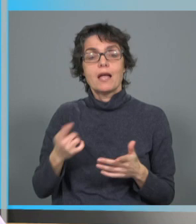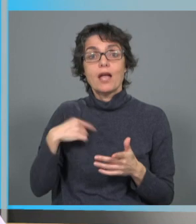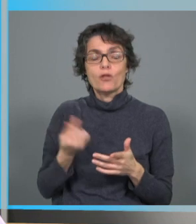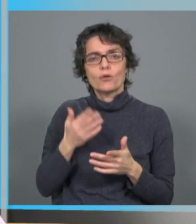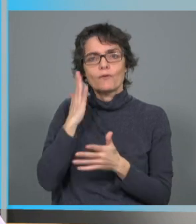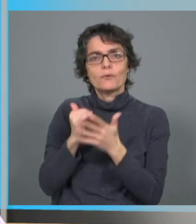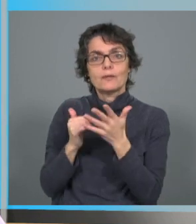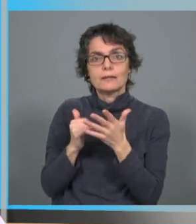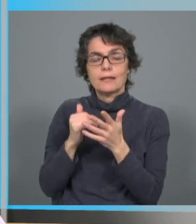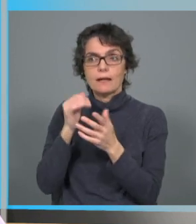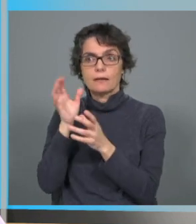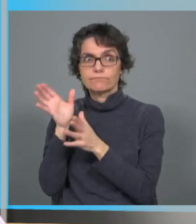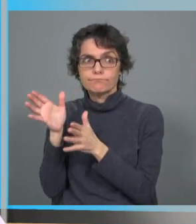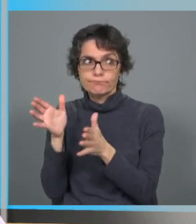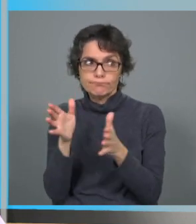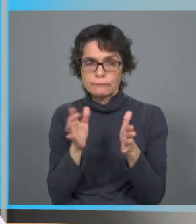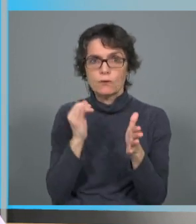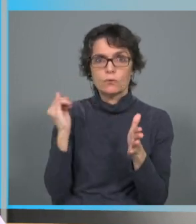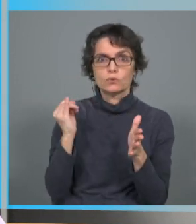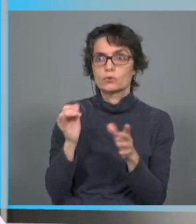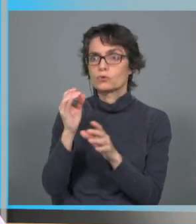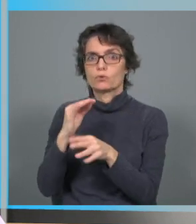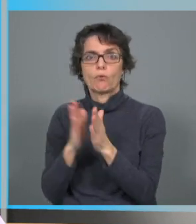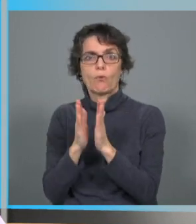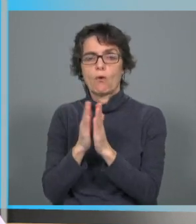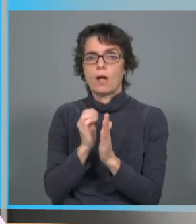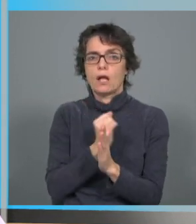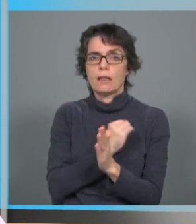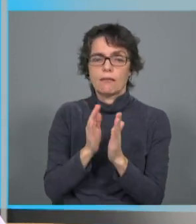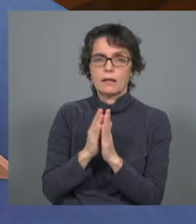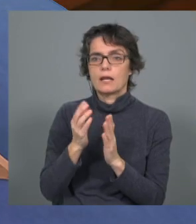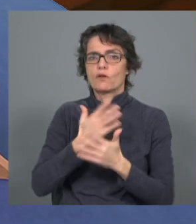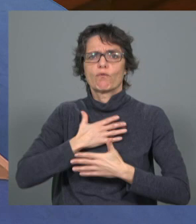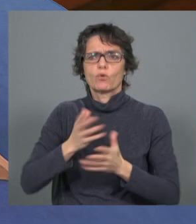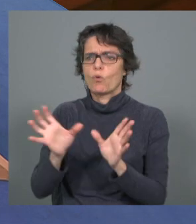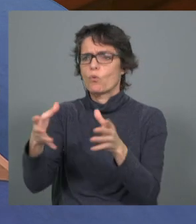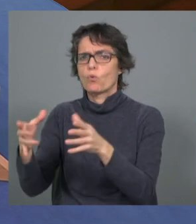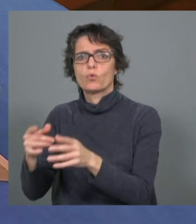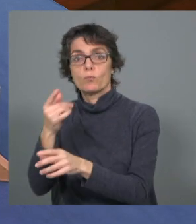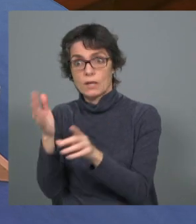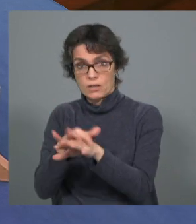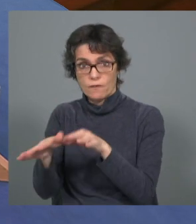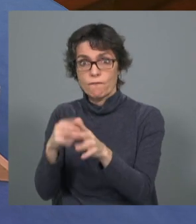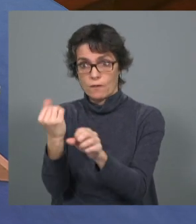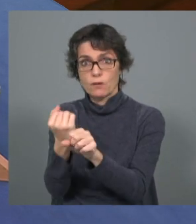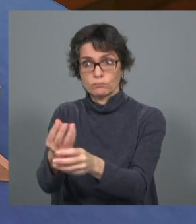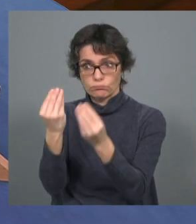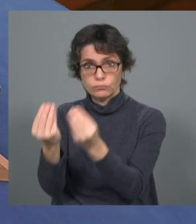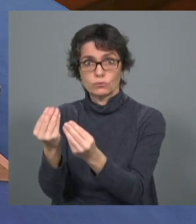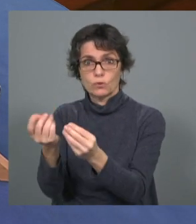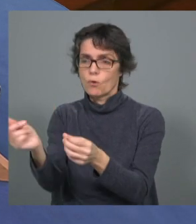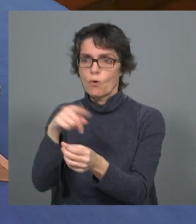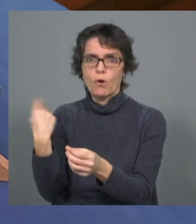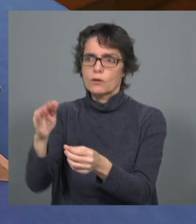pronto, atento às instituições da Igreja, a voluntários, a grupos que possam ter coisas muito boas que a gente possa